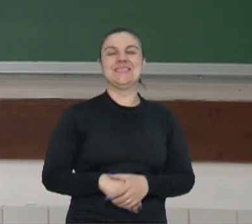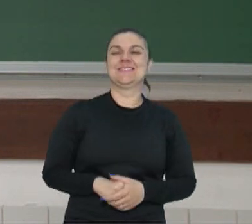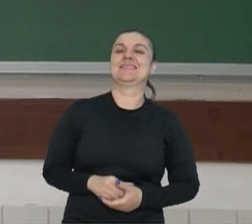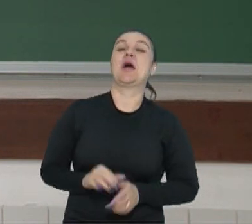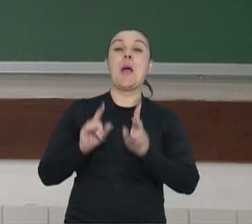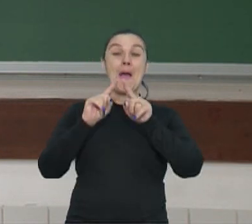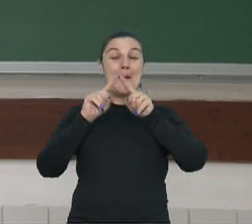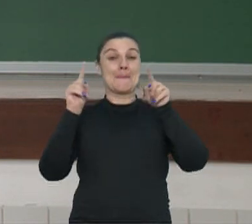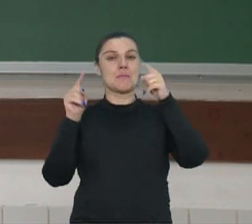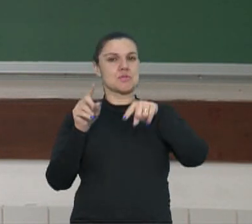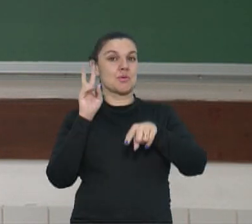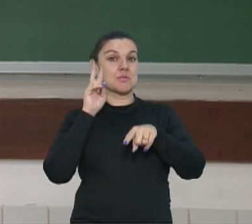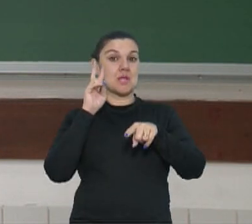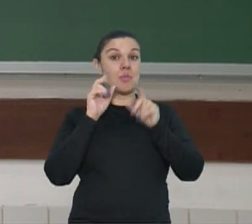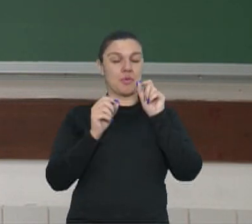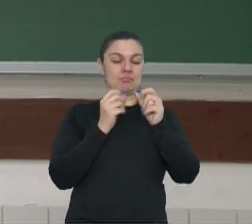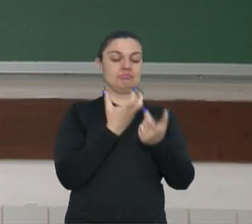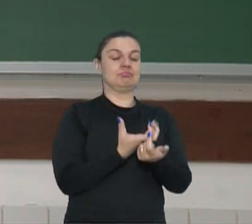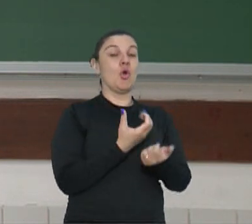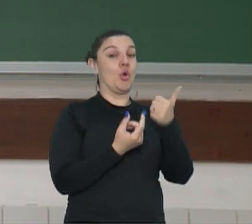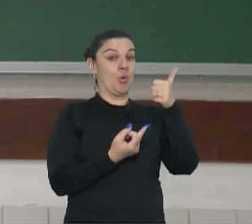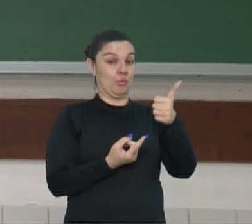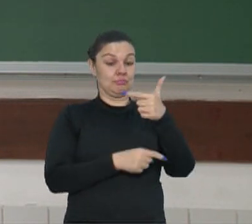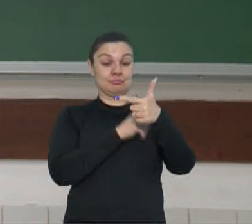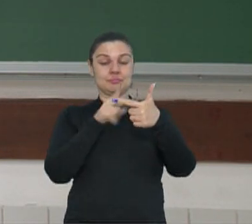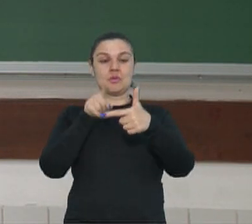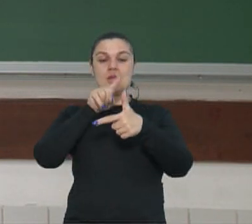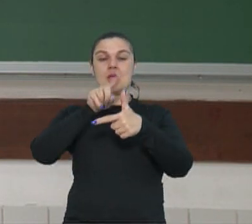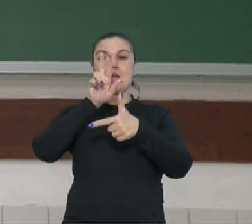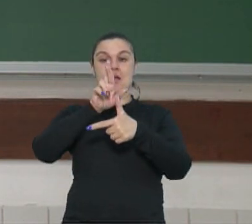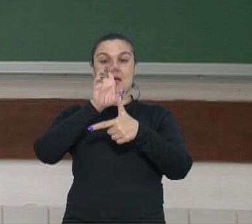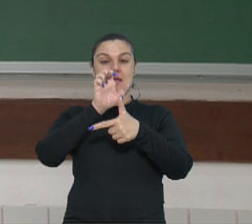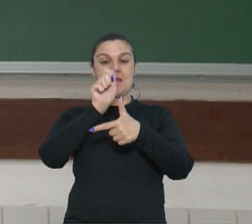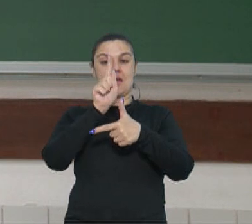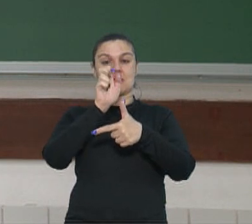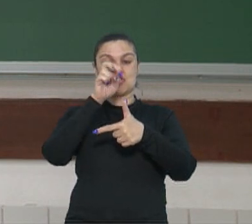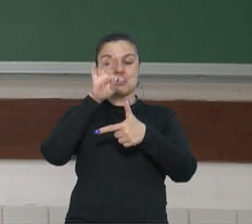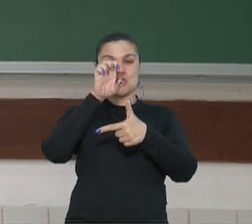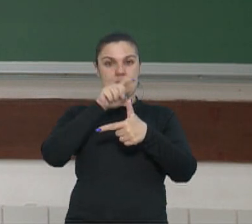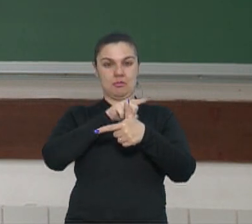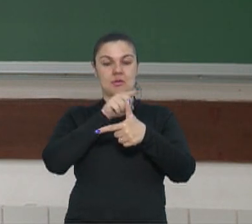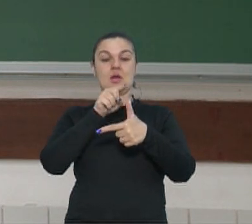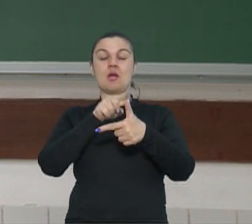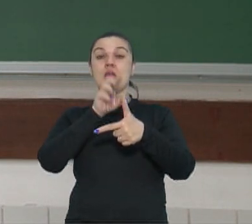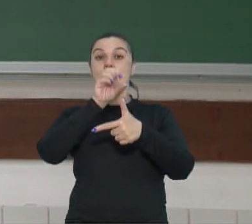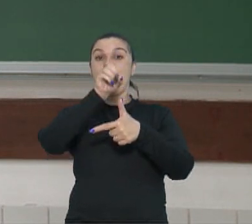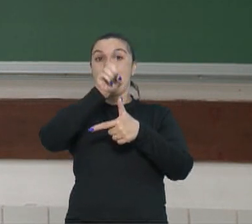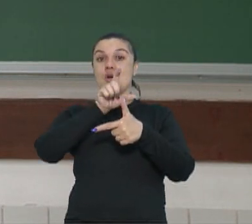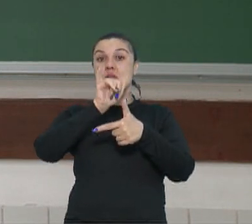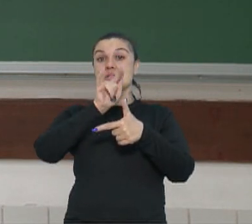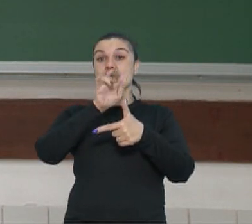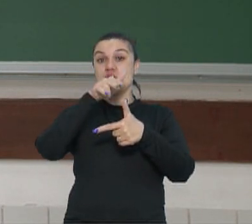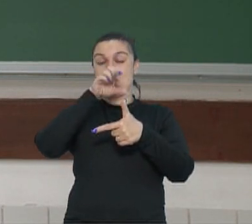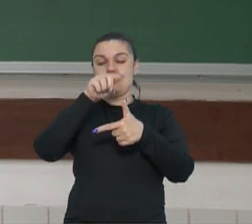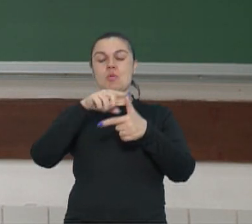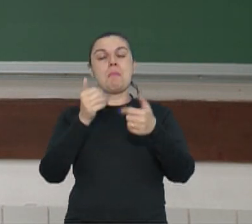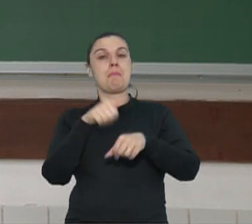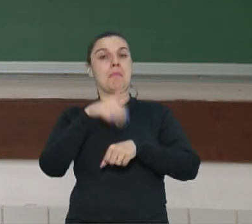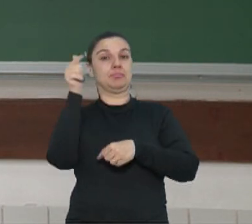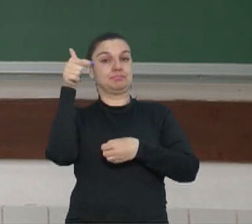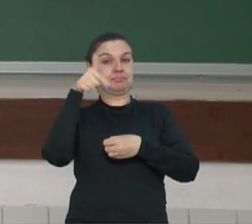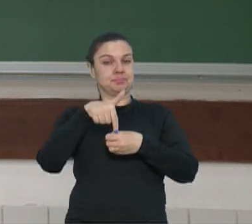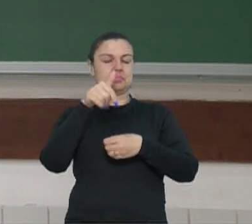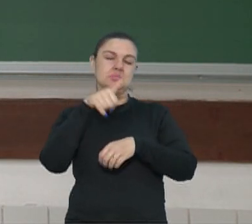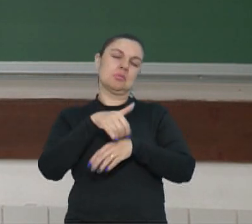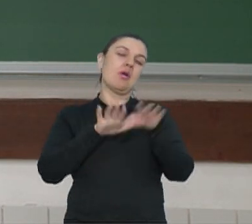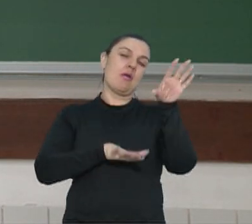quero que vocês pensem em reagente e produto. Perfeito? Quais são os reagentes? Gás oxigênio e um combustível.